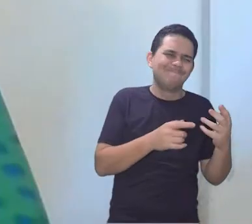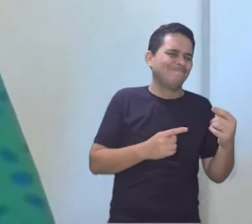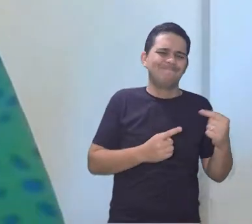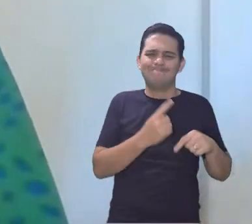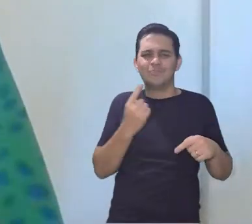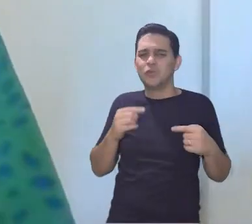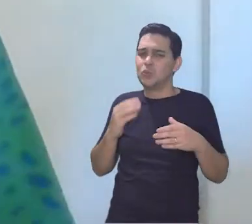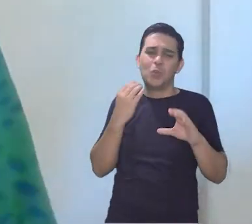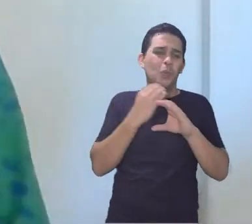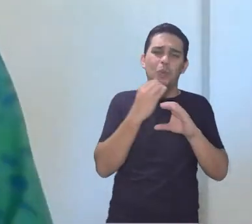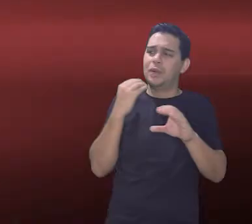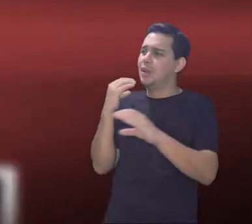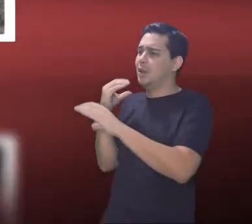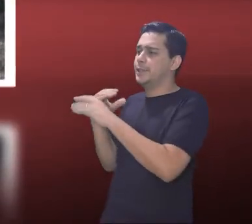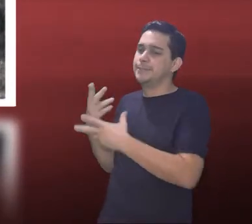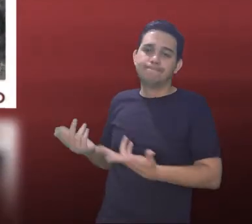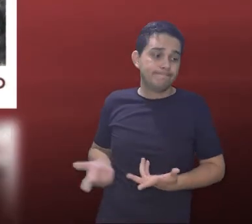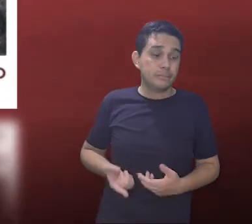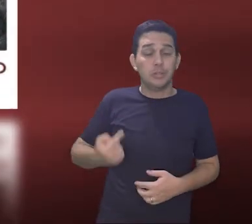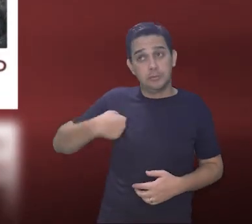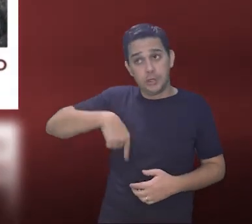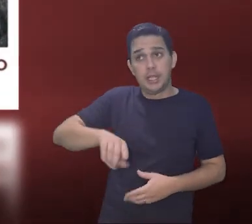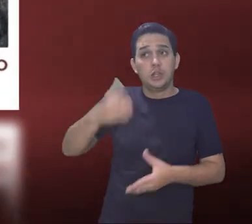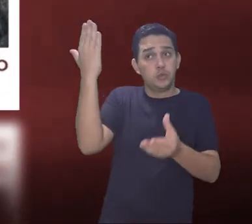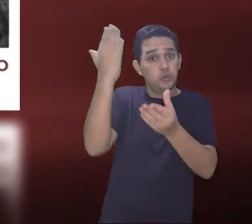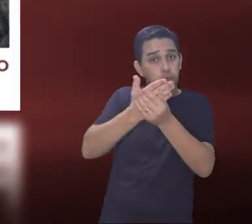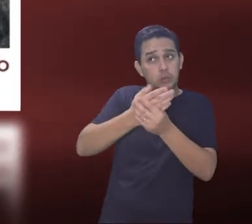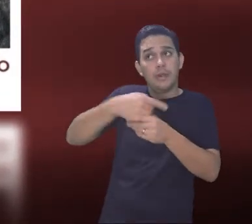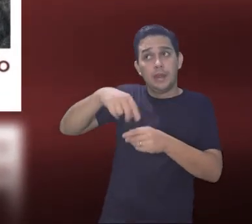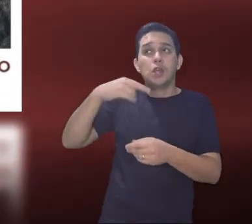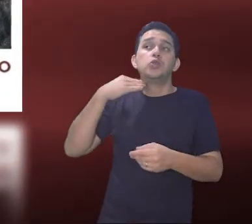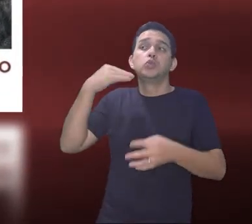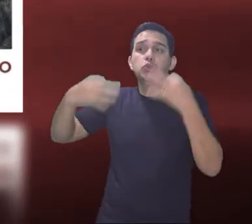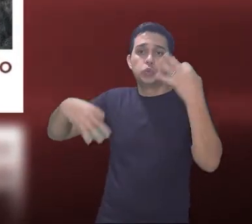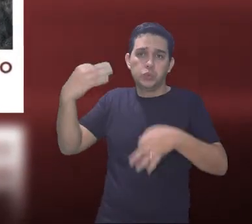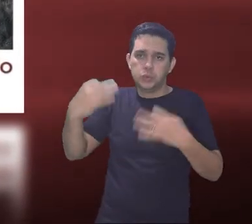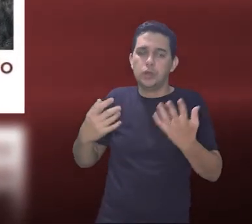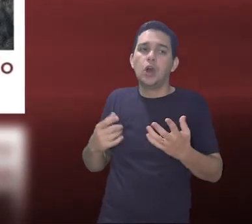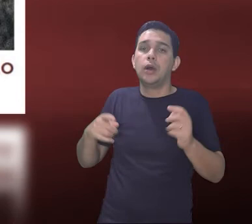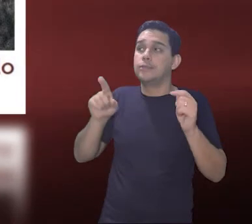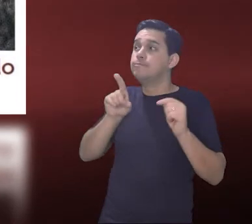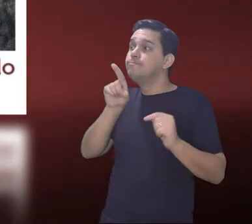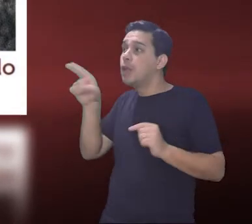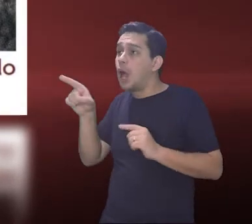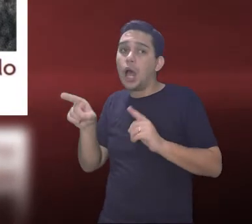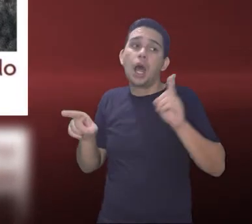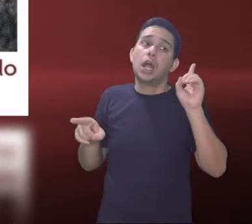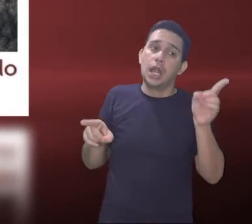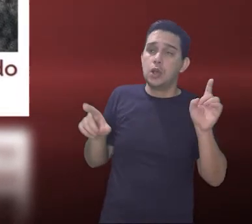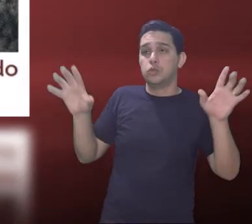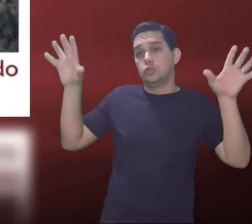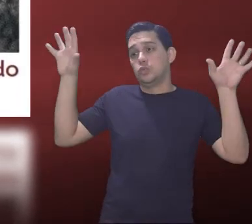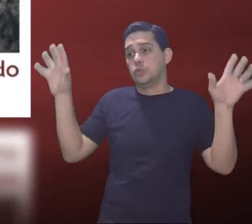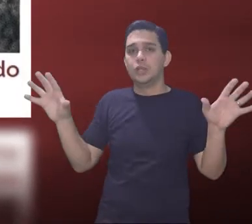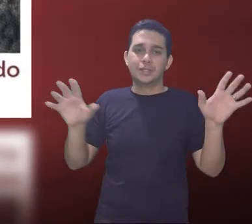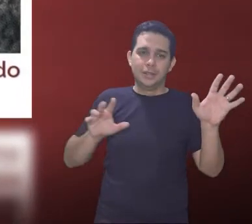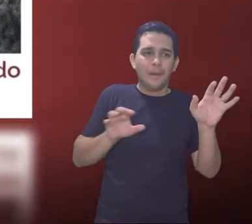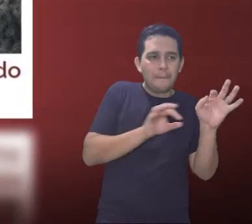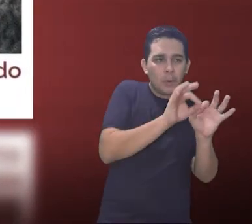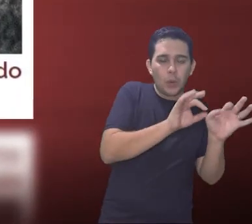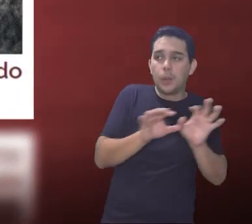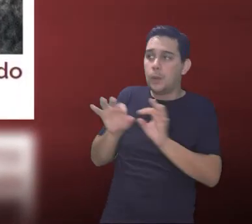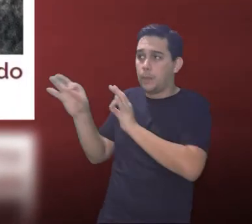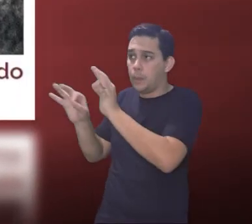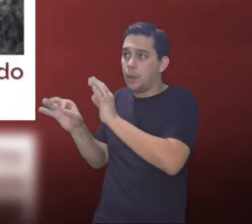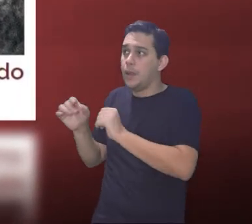um pedido na Justiça, basicamente para que haja uma maior articulação entre os dois programas, entre as equipes do